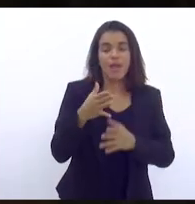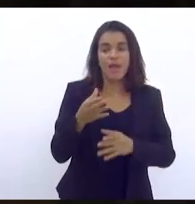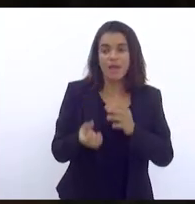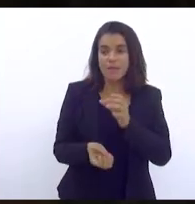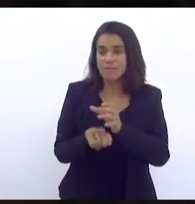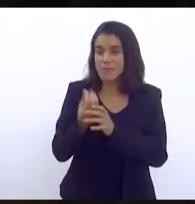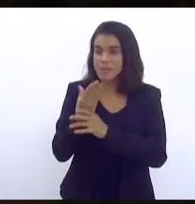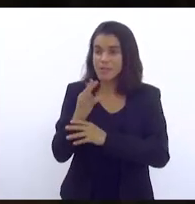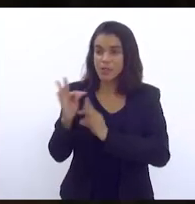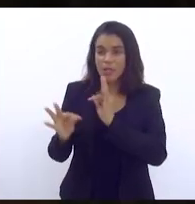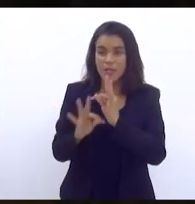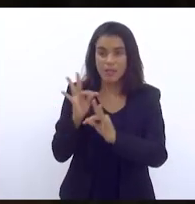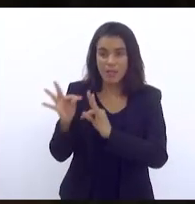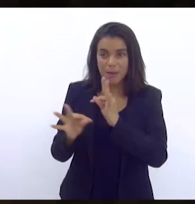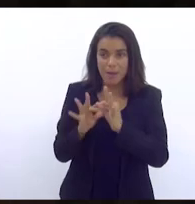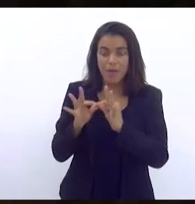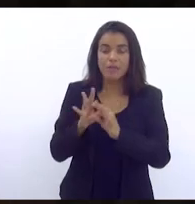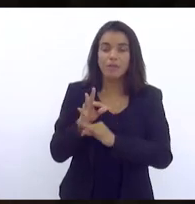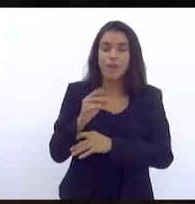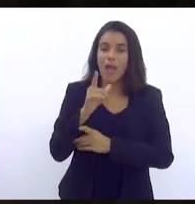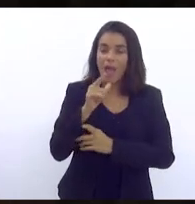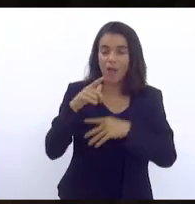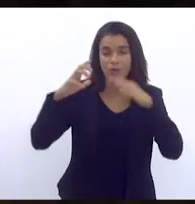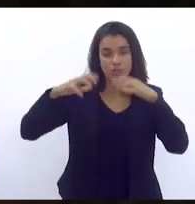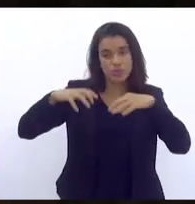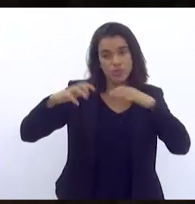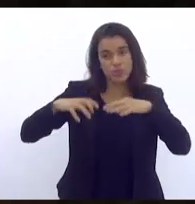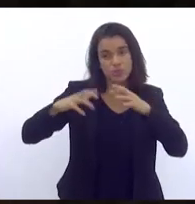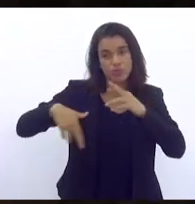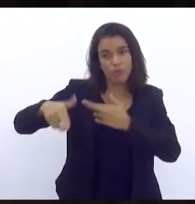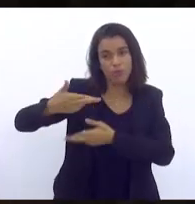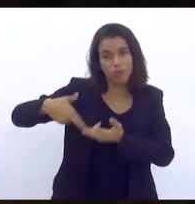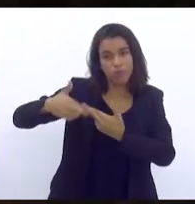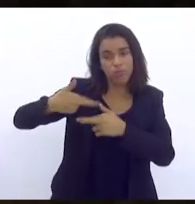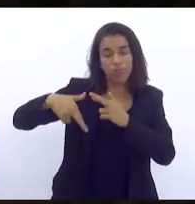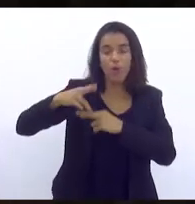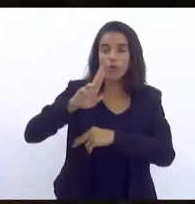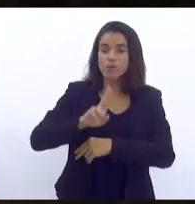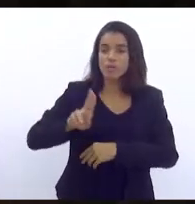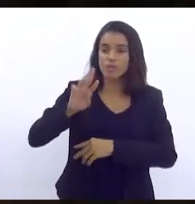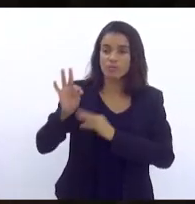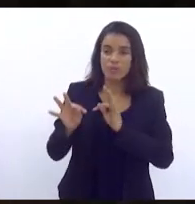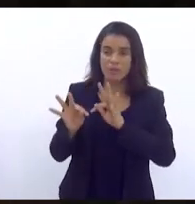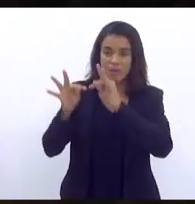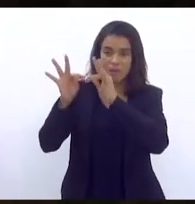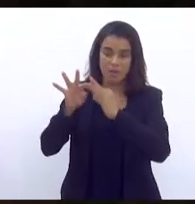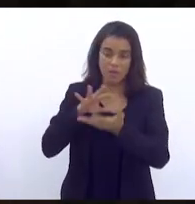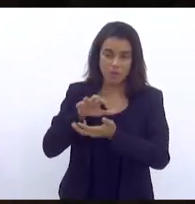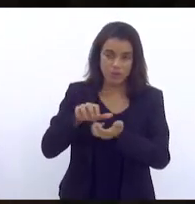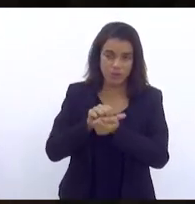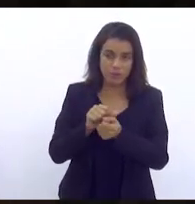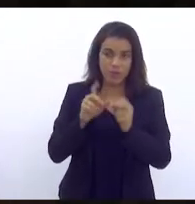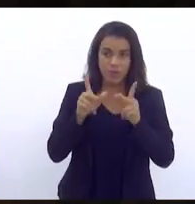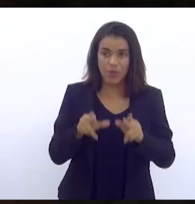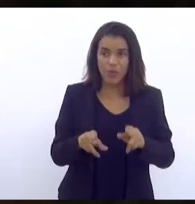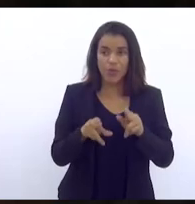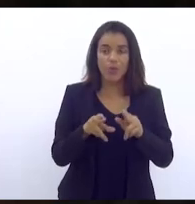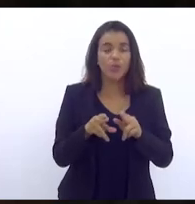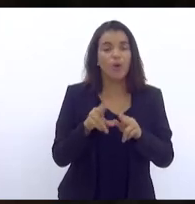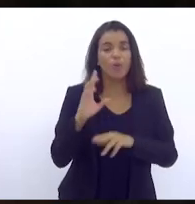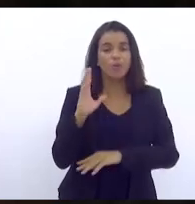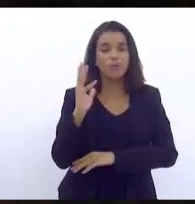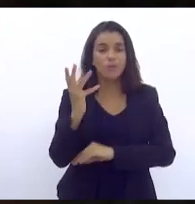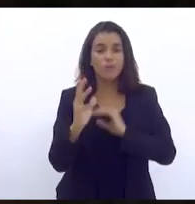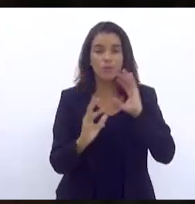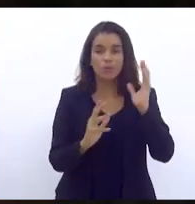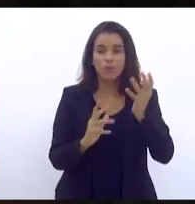de tratamento de afluentes que utilizem tecnologias sustentável como a utilização de espécies vegetais que